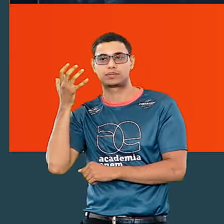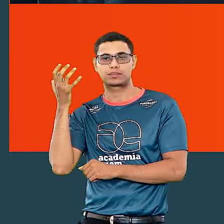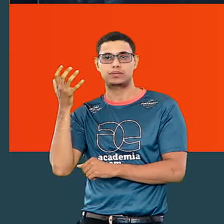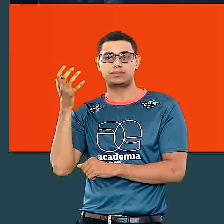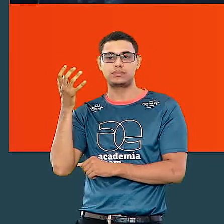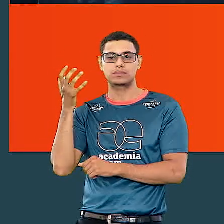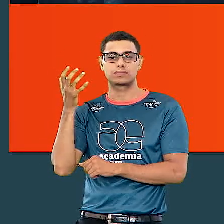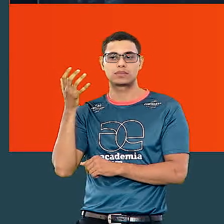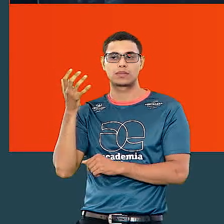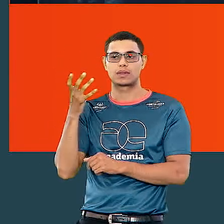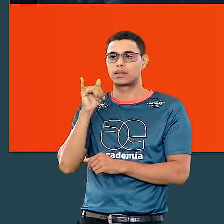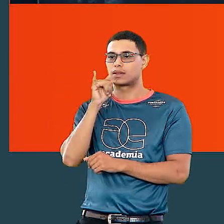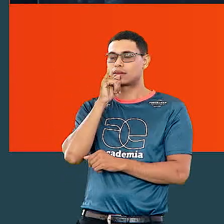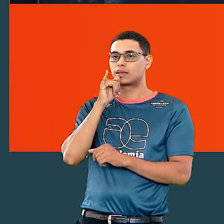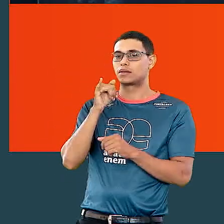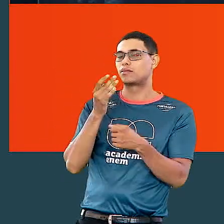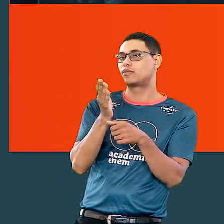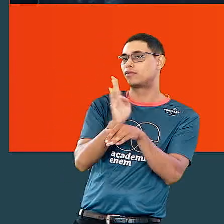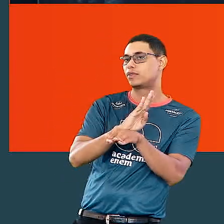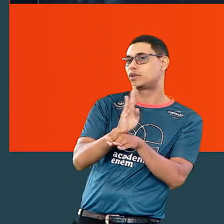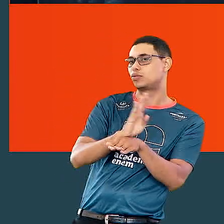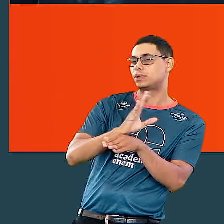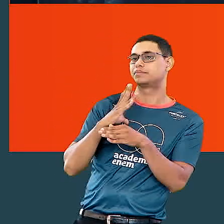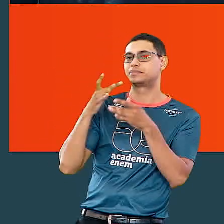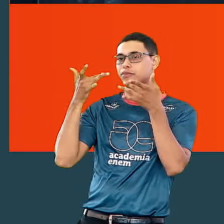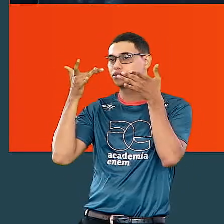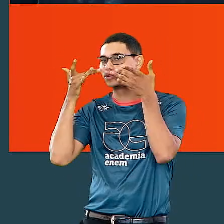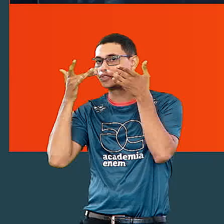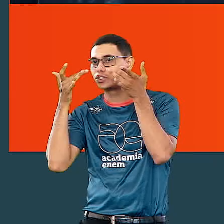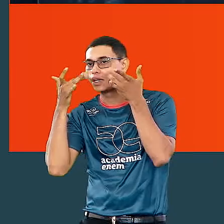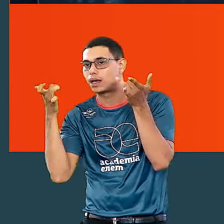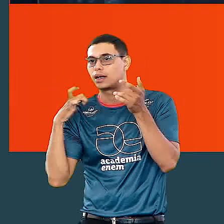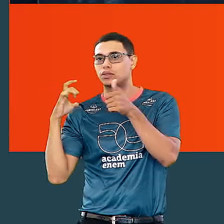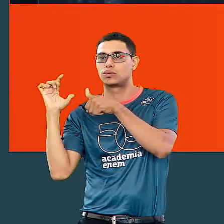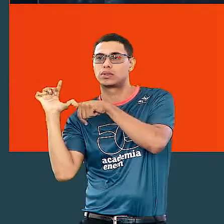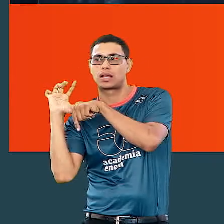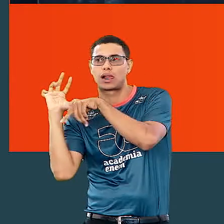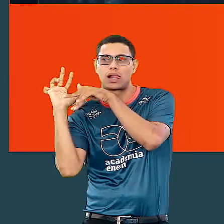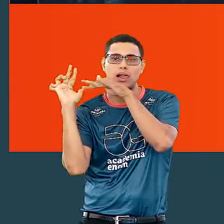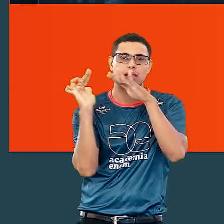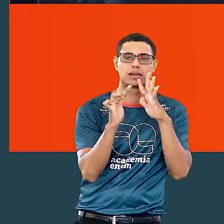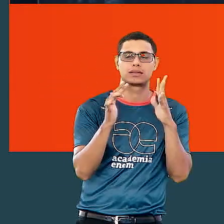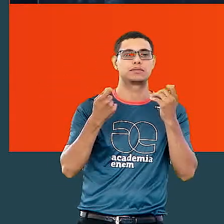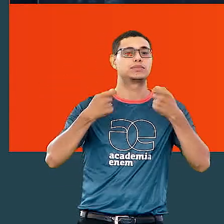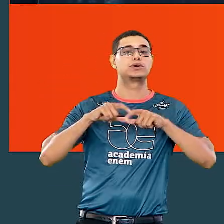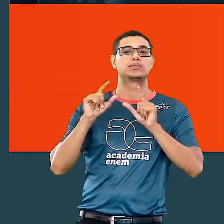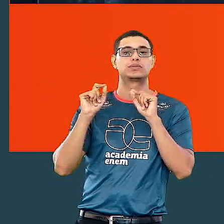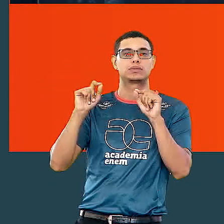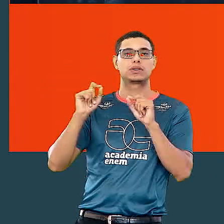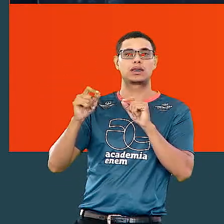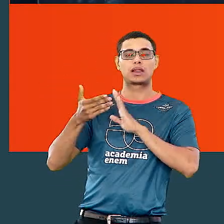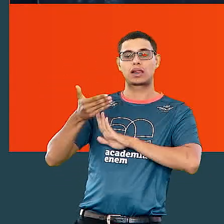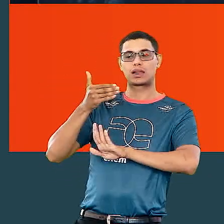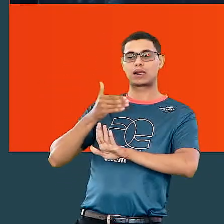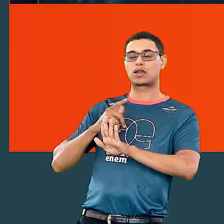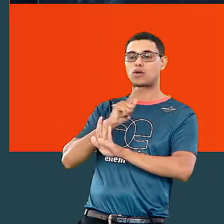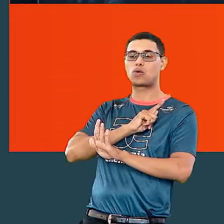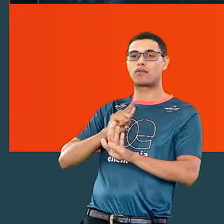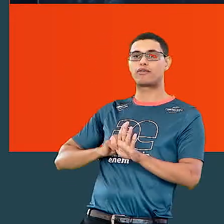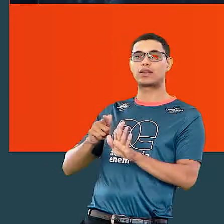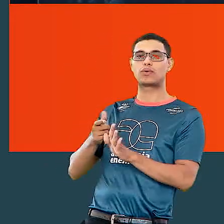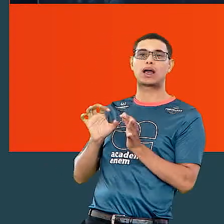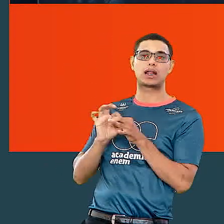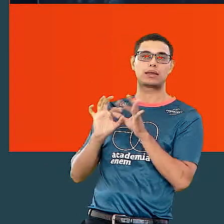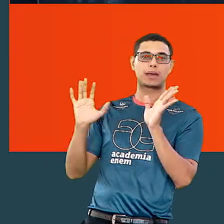qualquer filme, peça de teatro, tudo isso que for ser transmitido, tem que obrigatoriamente o governo dizer se pode